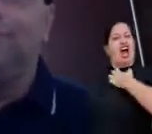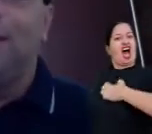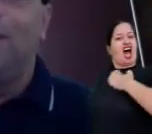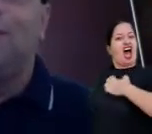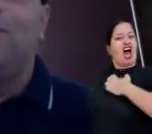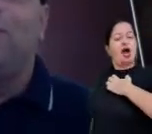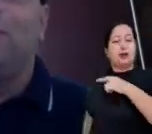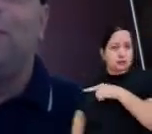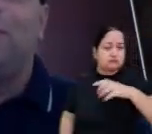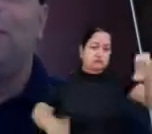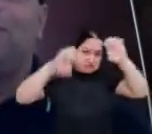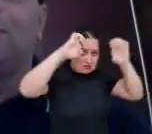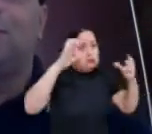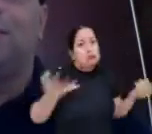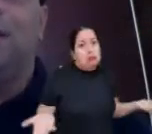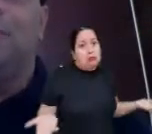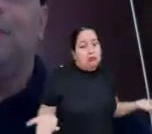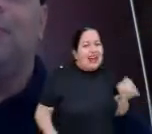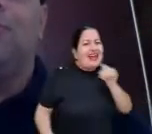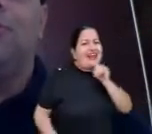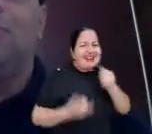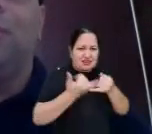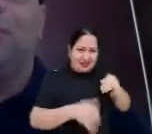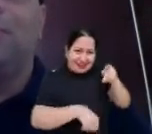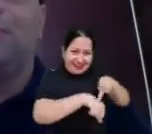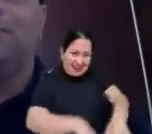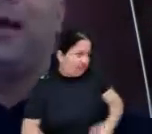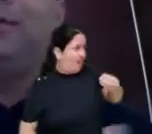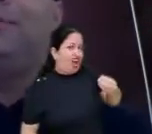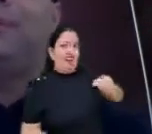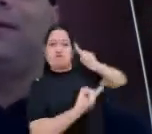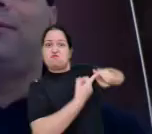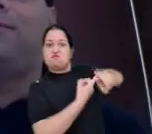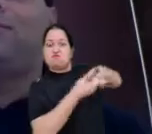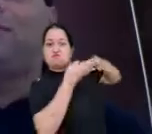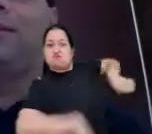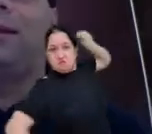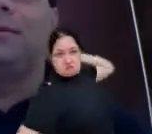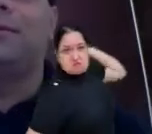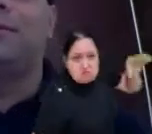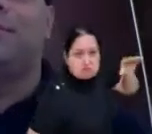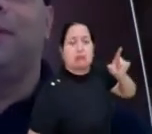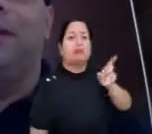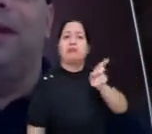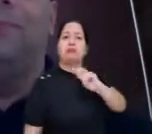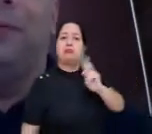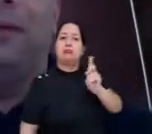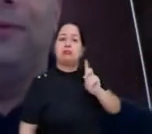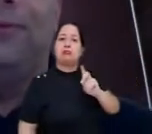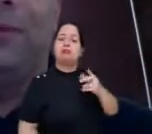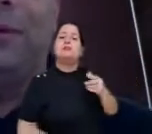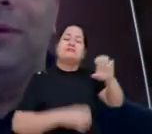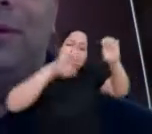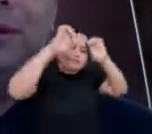volta. Estevão podia fazer muitas coisas, mas ele continuou em oração. Ir para voltar atrás, ele